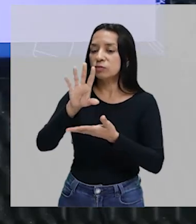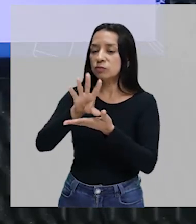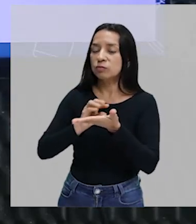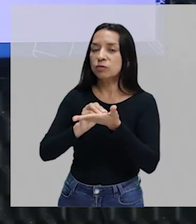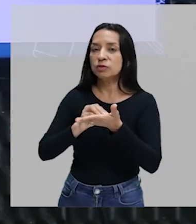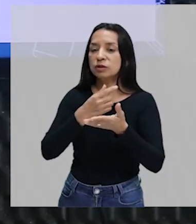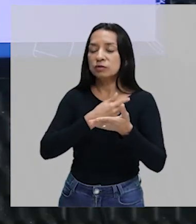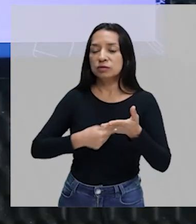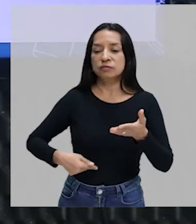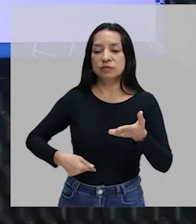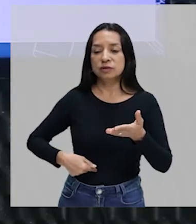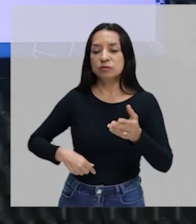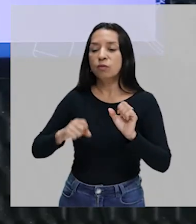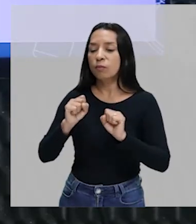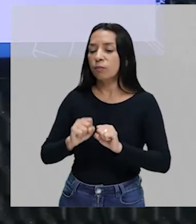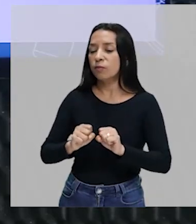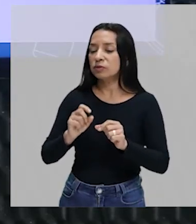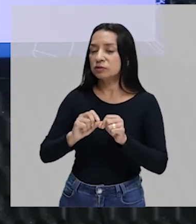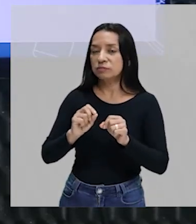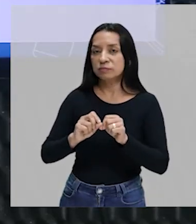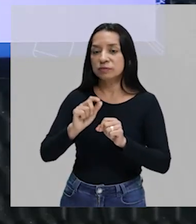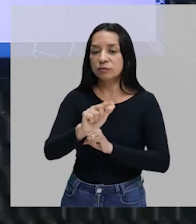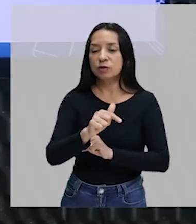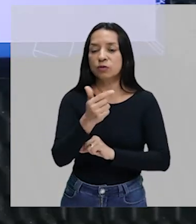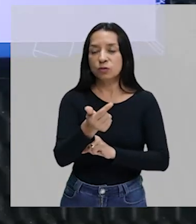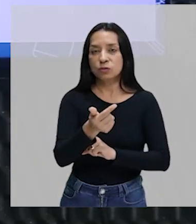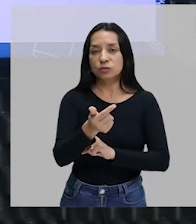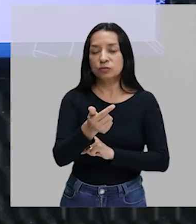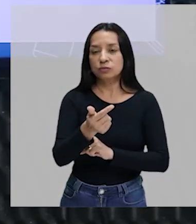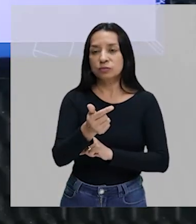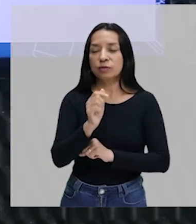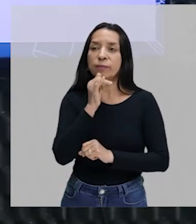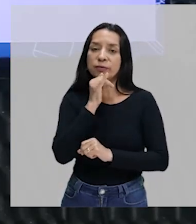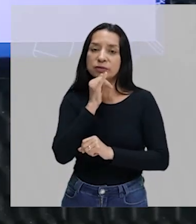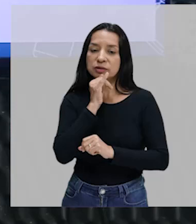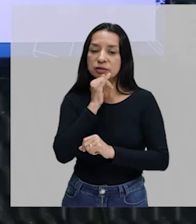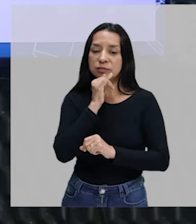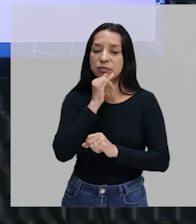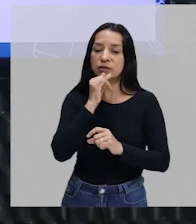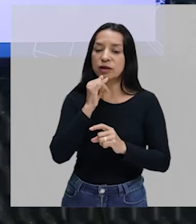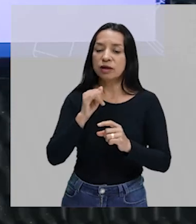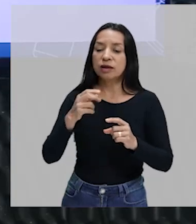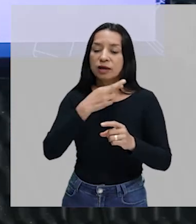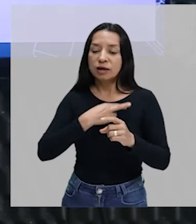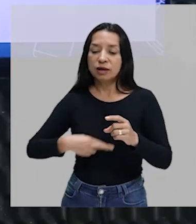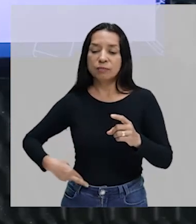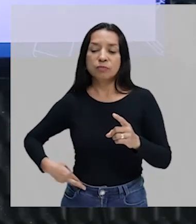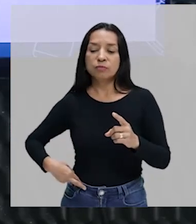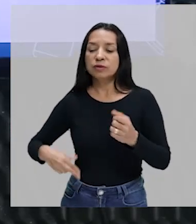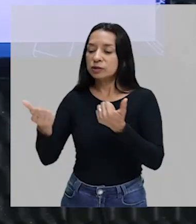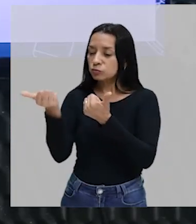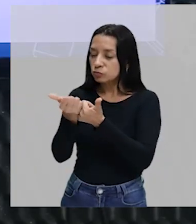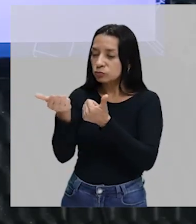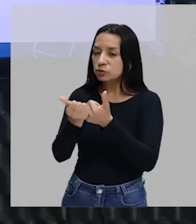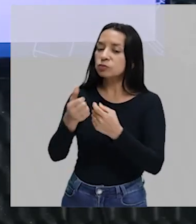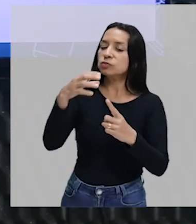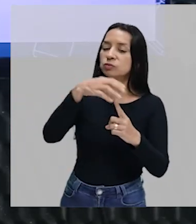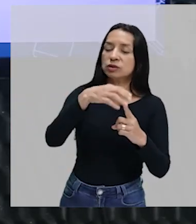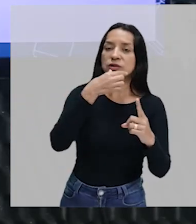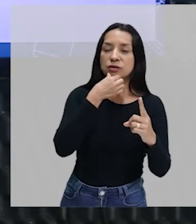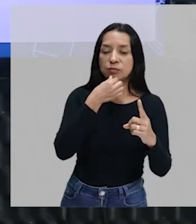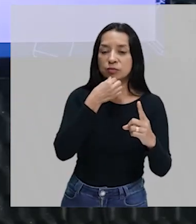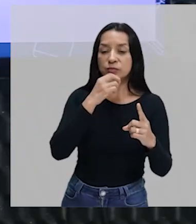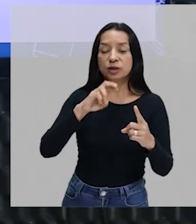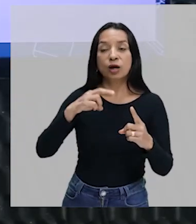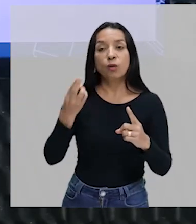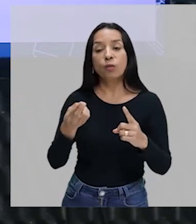feita pelo outro. É só a república que pode substituir a monarquia, assim como só a monarquia poderia